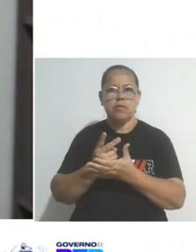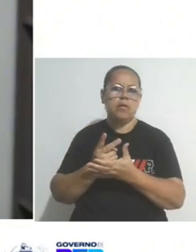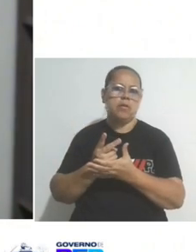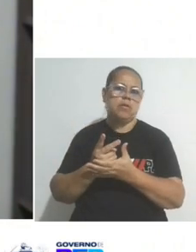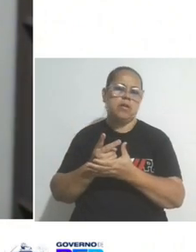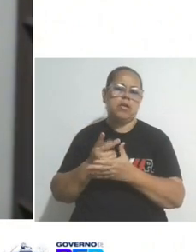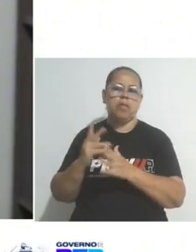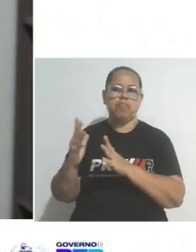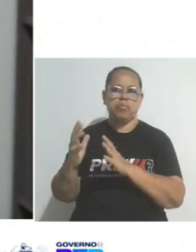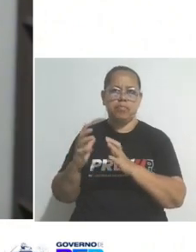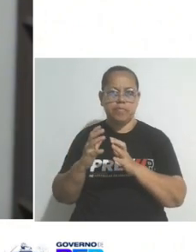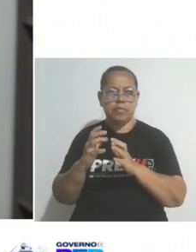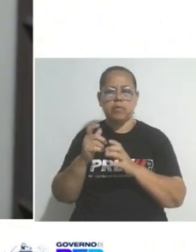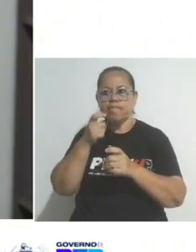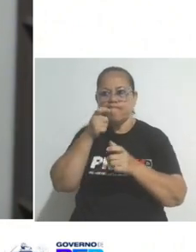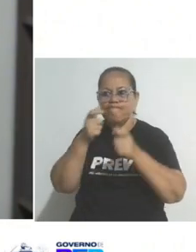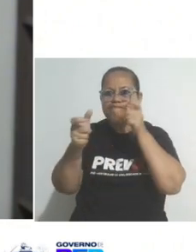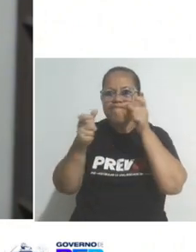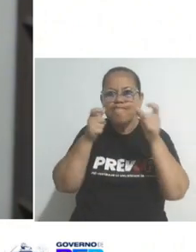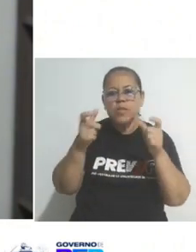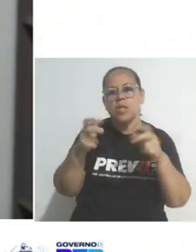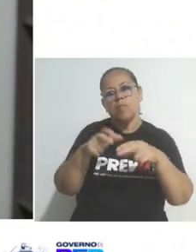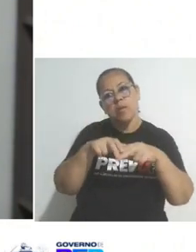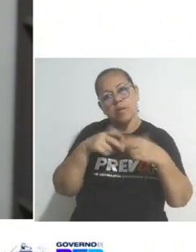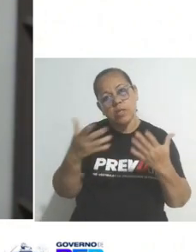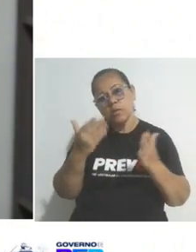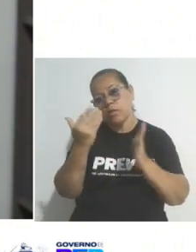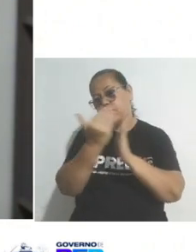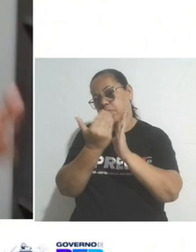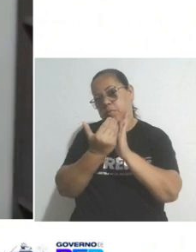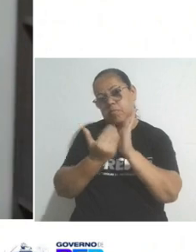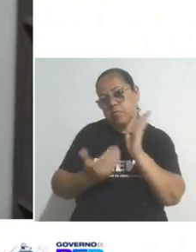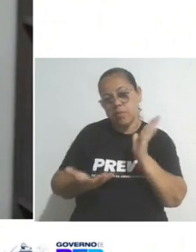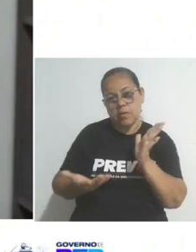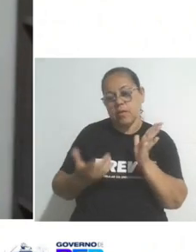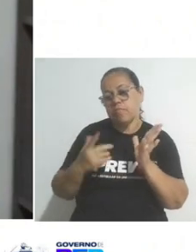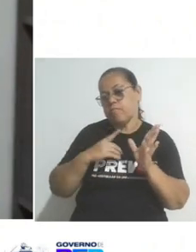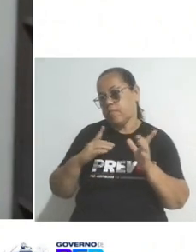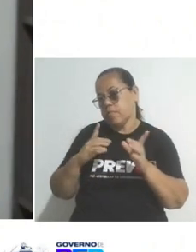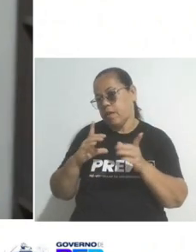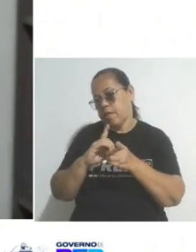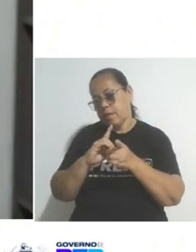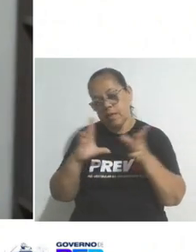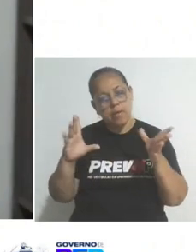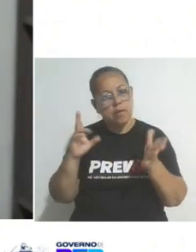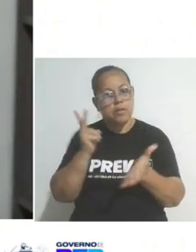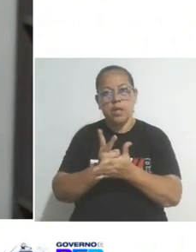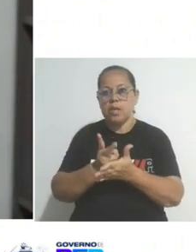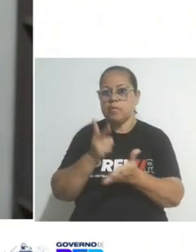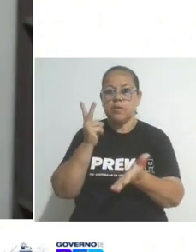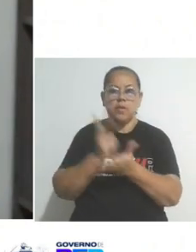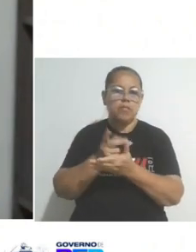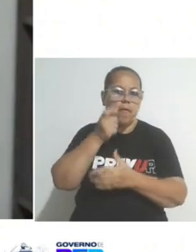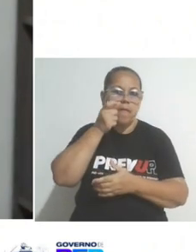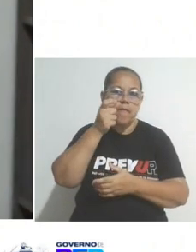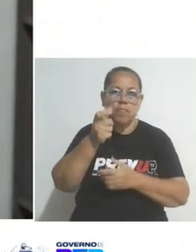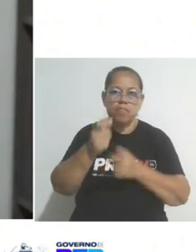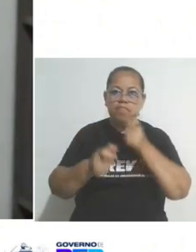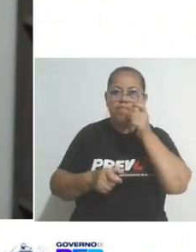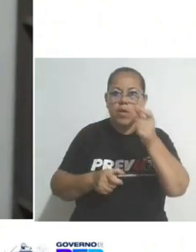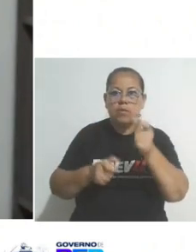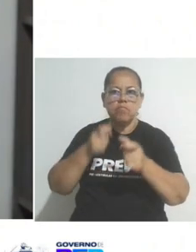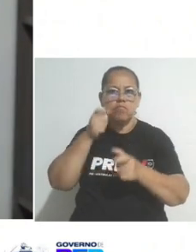interesse por esse motivo as diversas classes que constituem a democracia vão sempre ter esses interesses